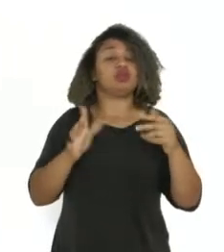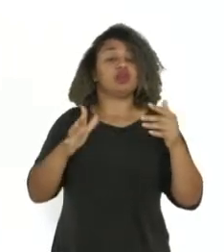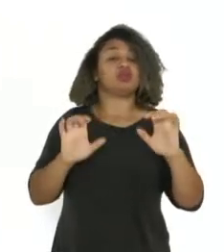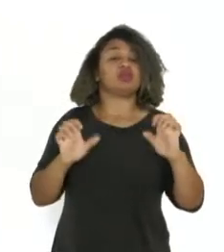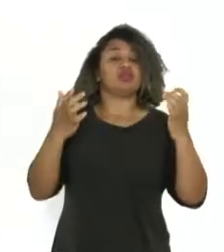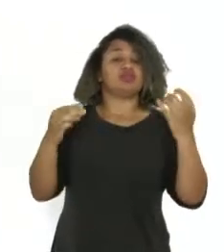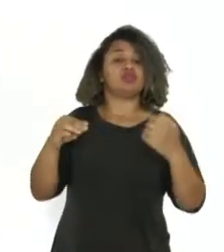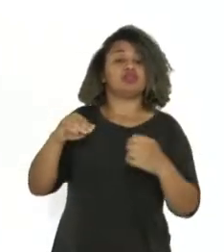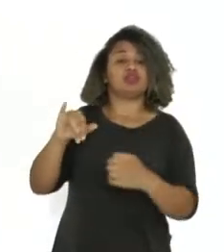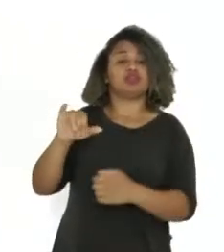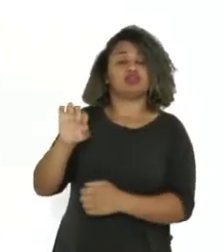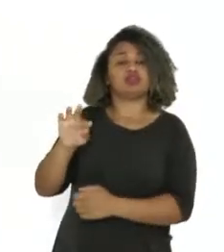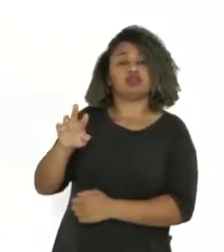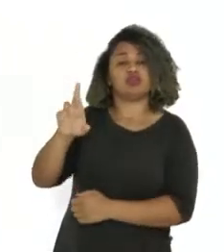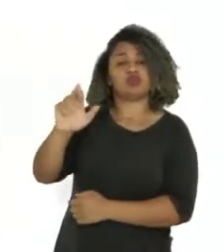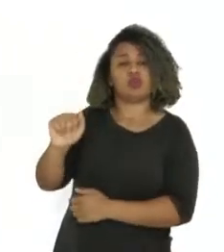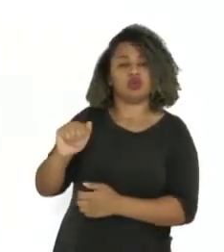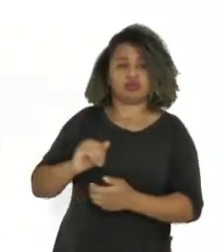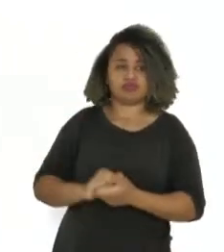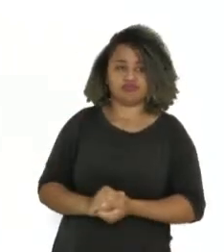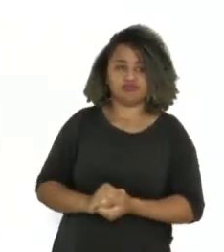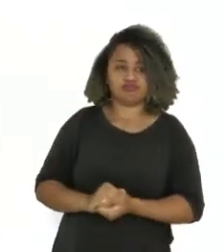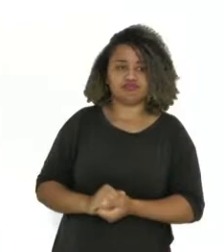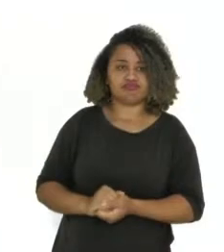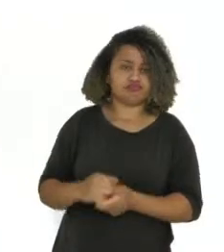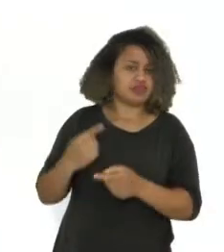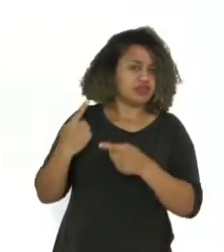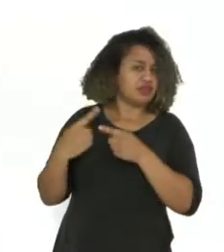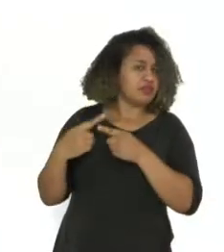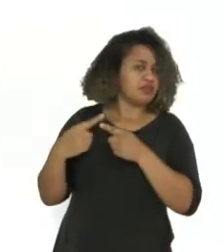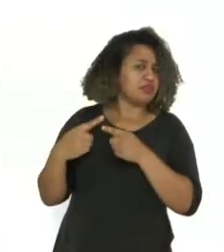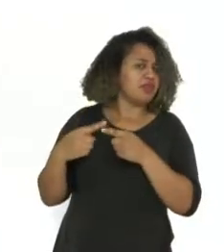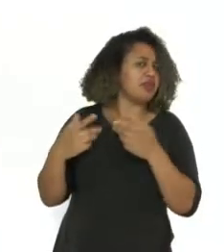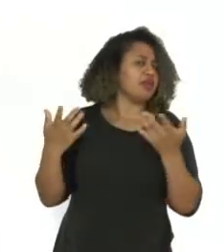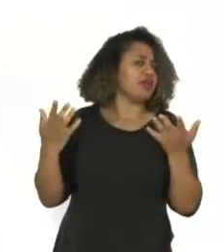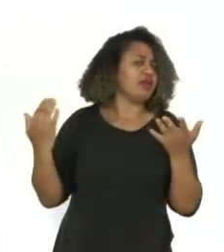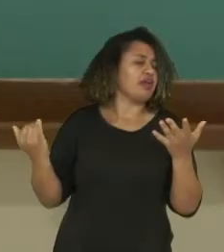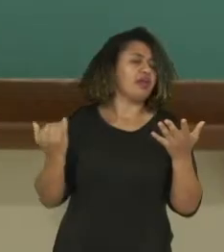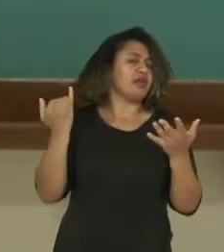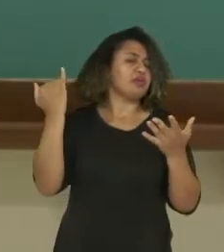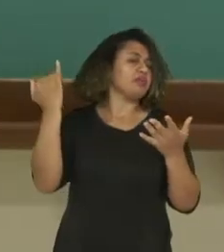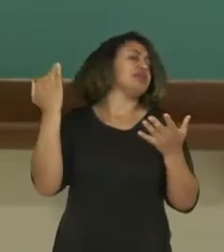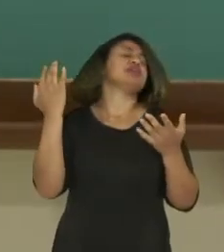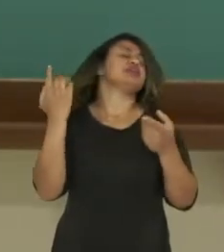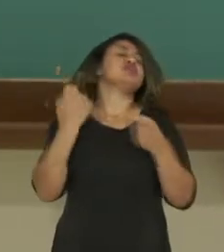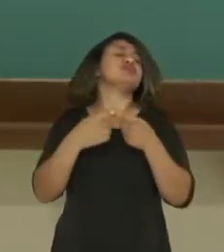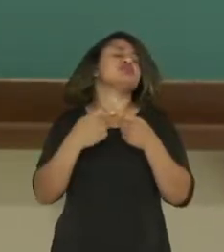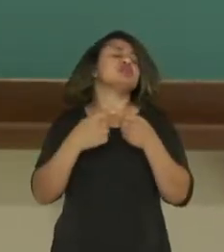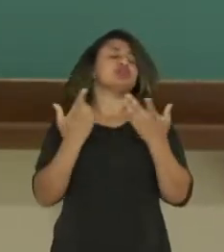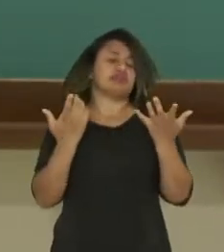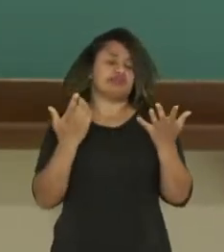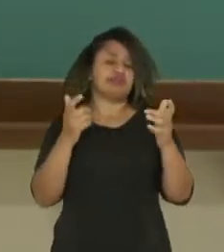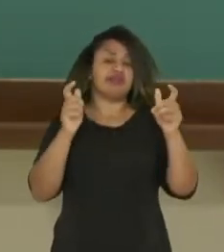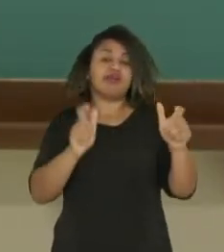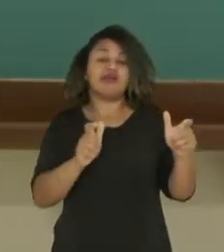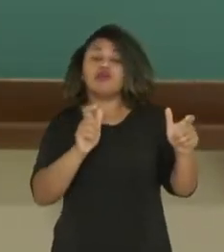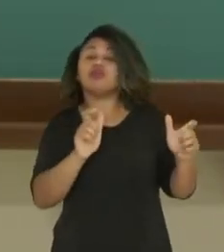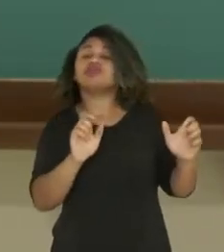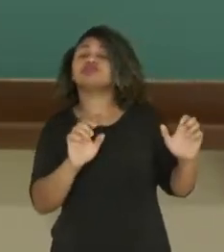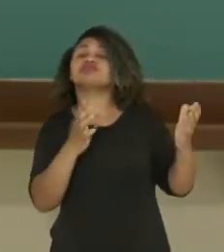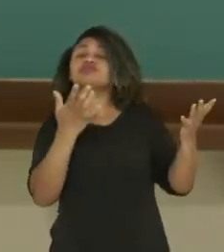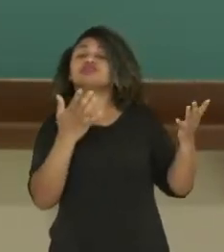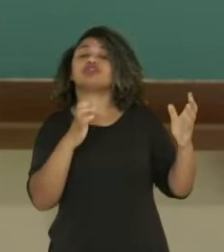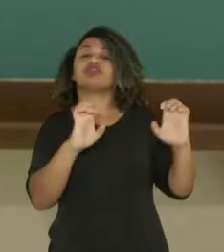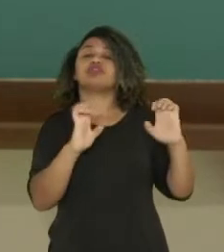mistura? Por que es tan importante? Ou seja, onde que acontece essa feira?